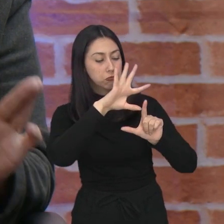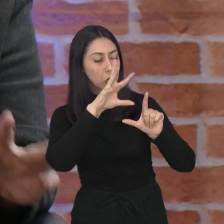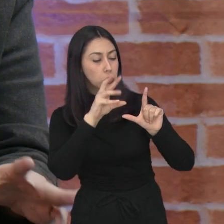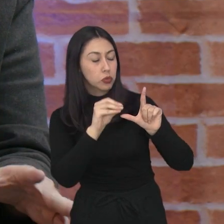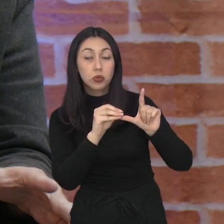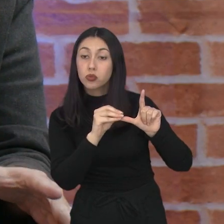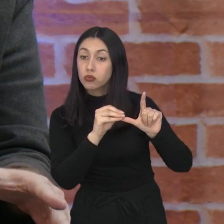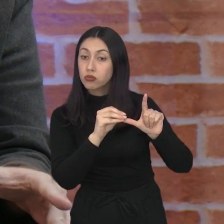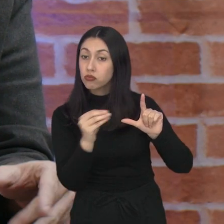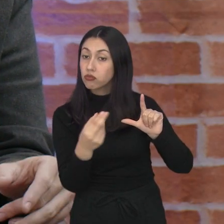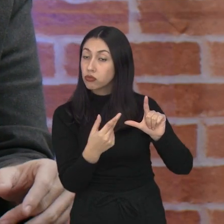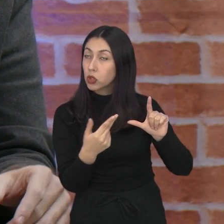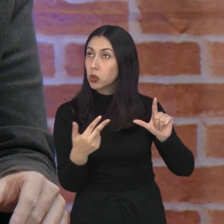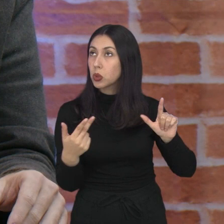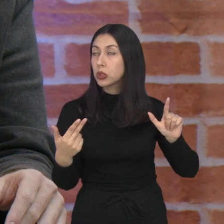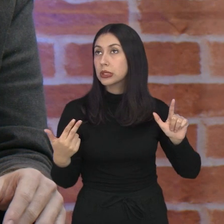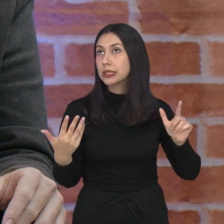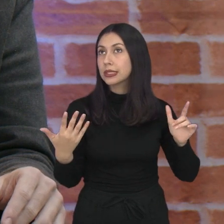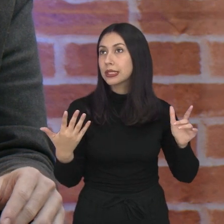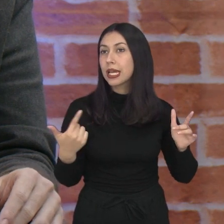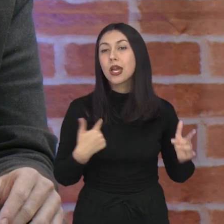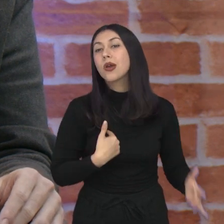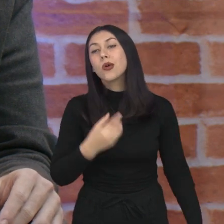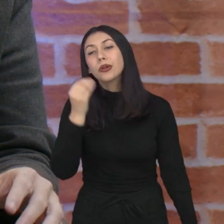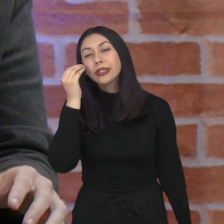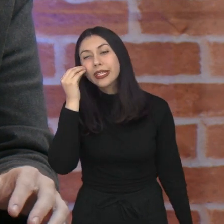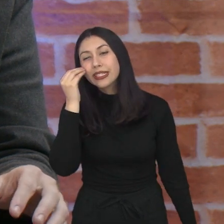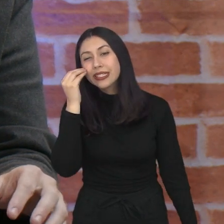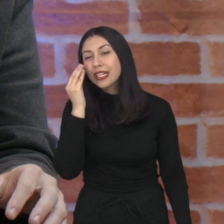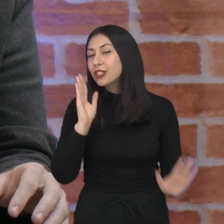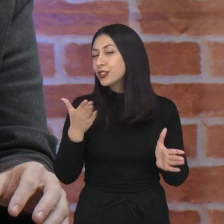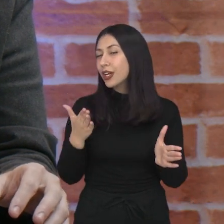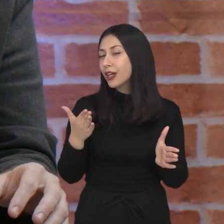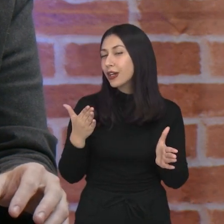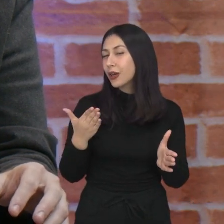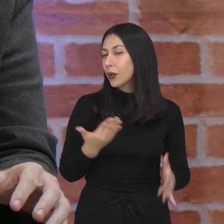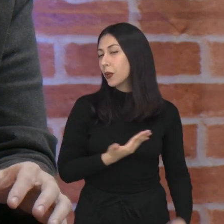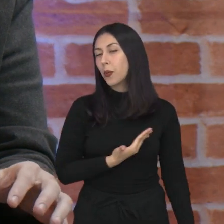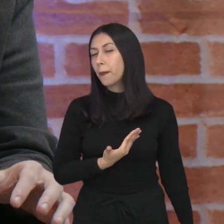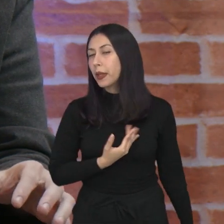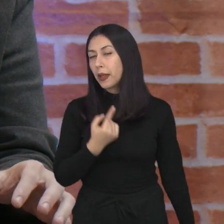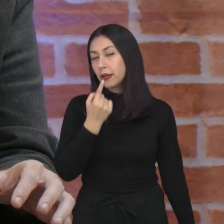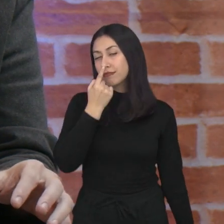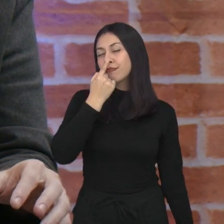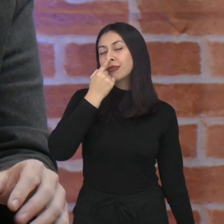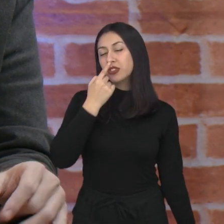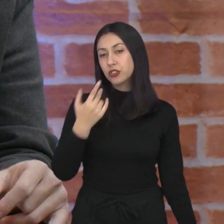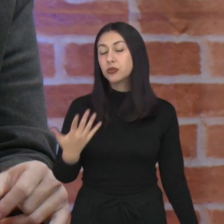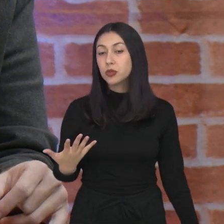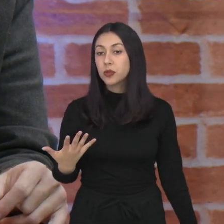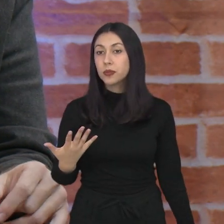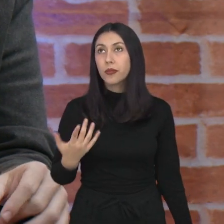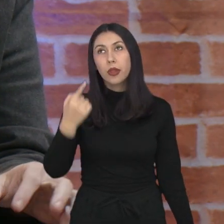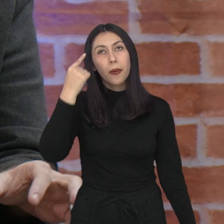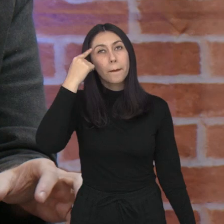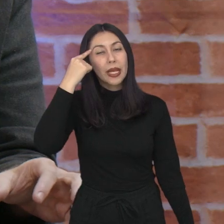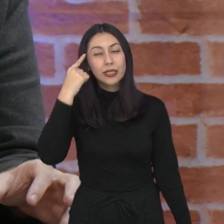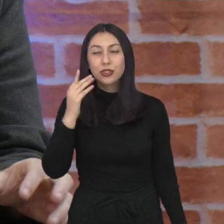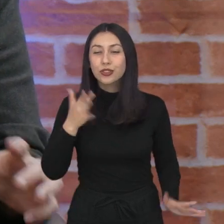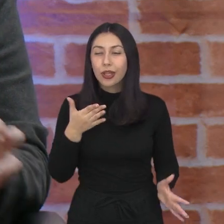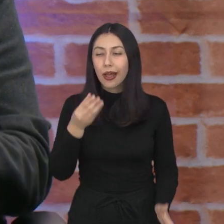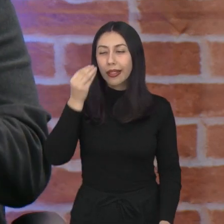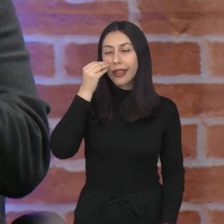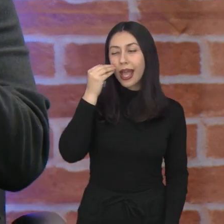nasce, é alguma coisa que eu testei com as pessoas próximas. Então, eu penso alguma